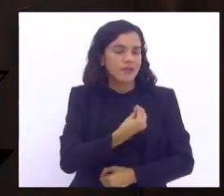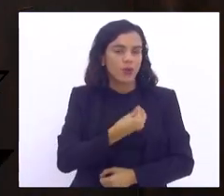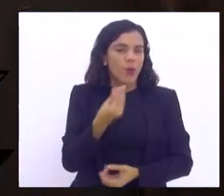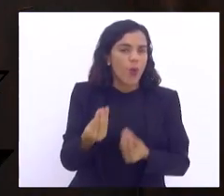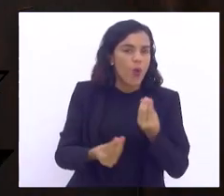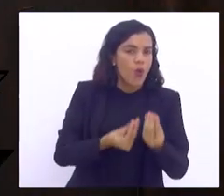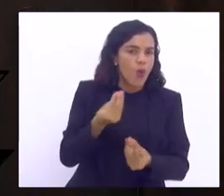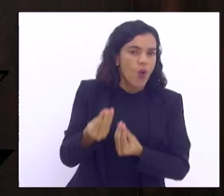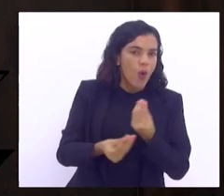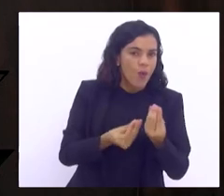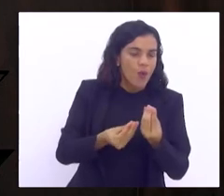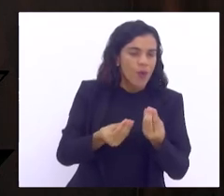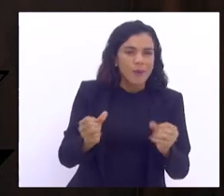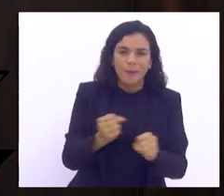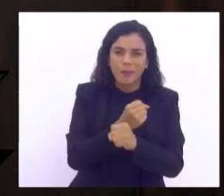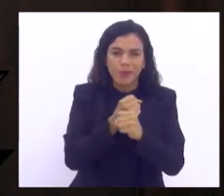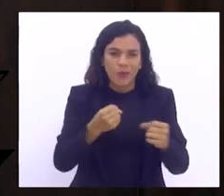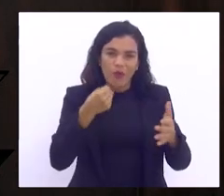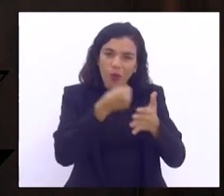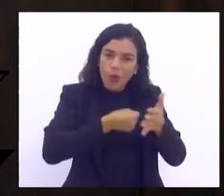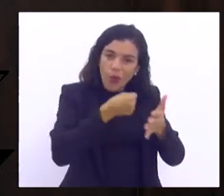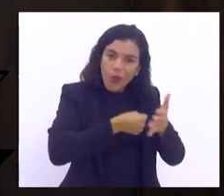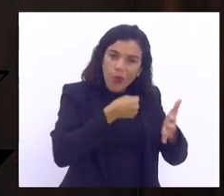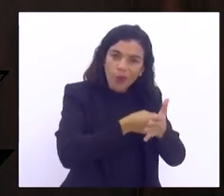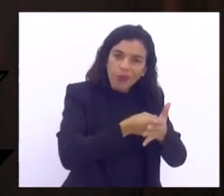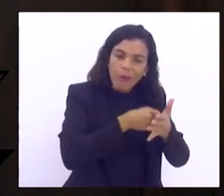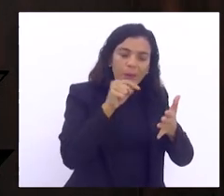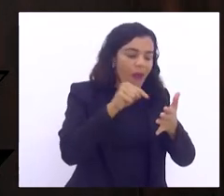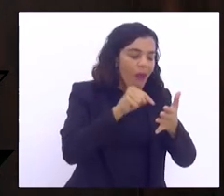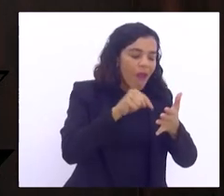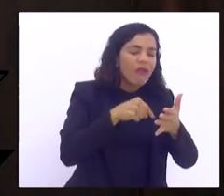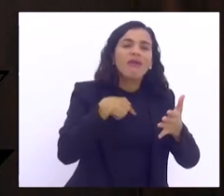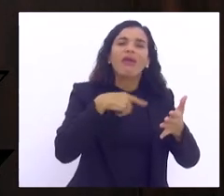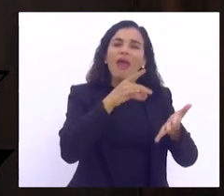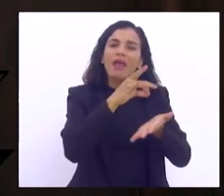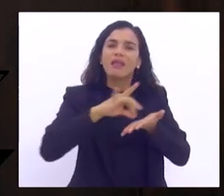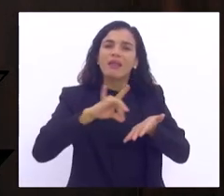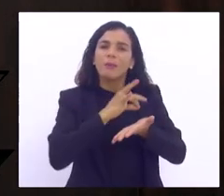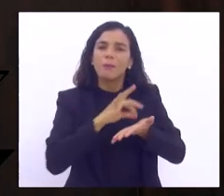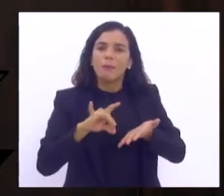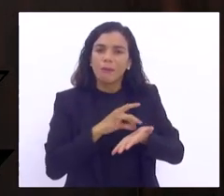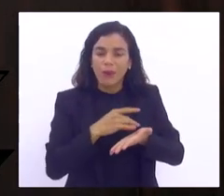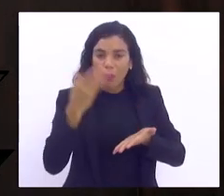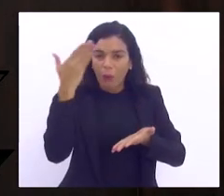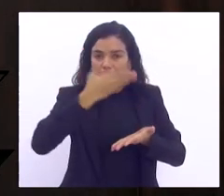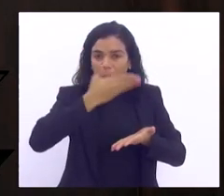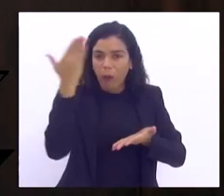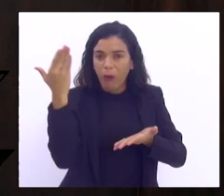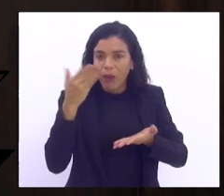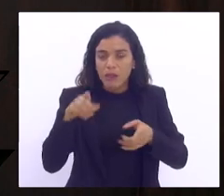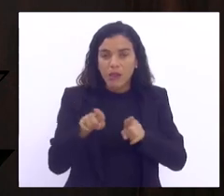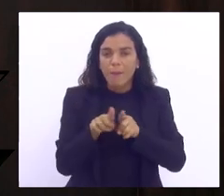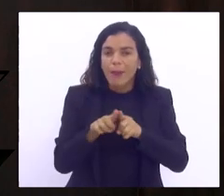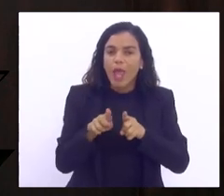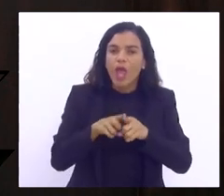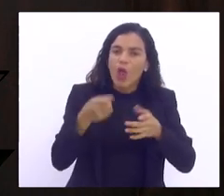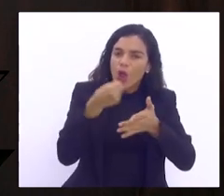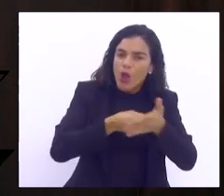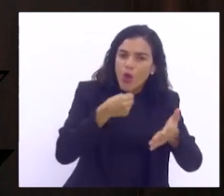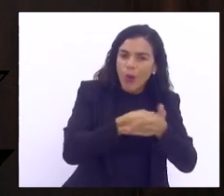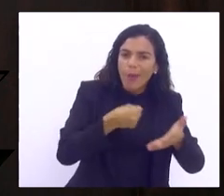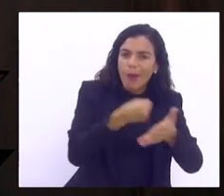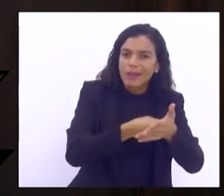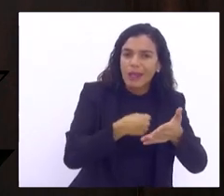nós termos uma luta sem conhecermos quem é o nosso inimigo. Não há como combater algo que nós não